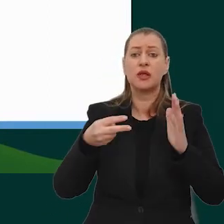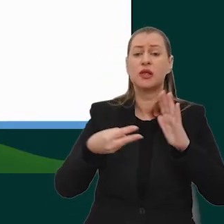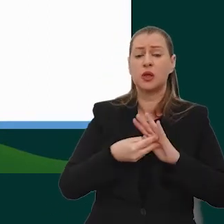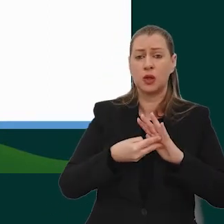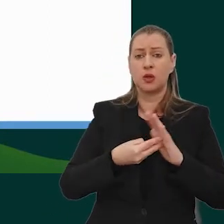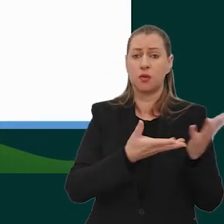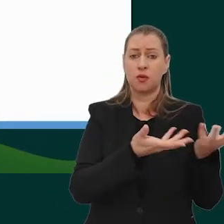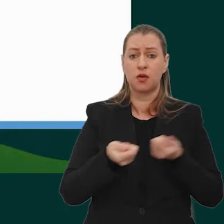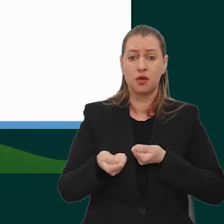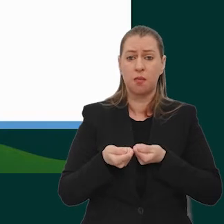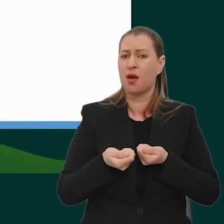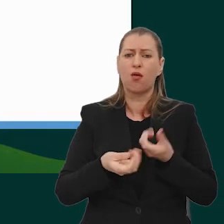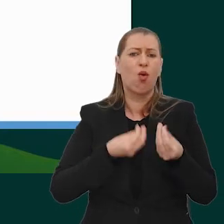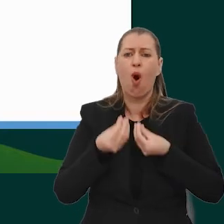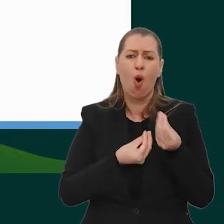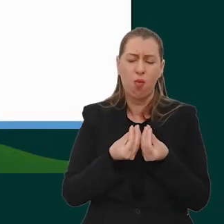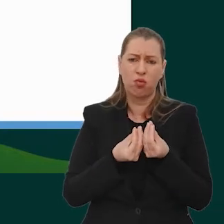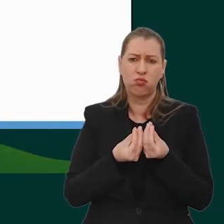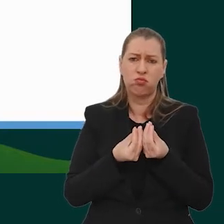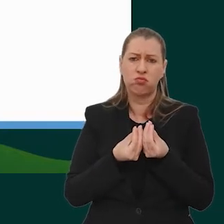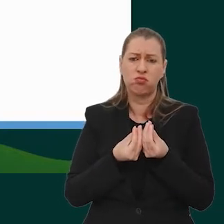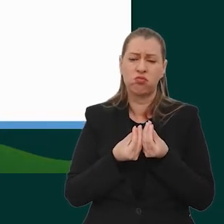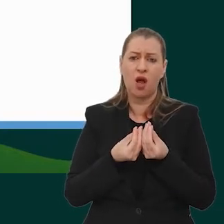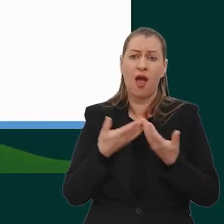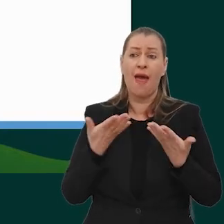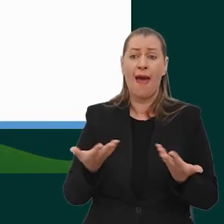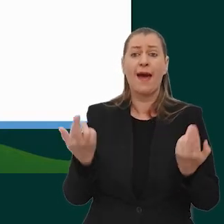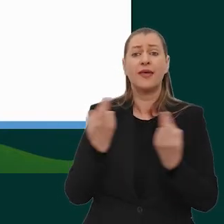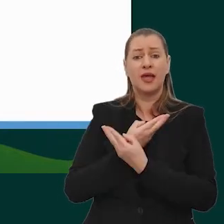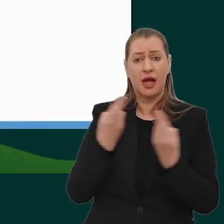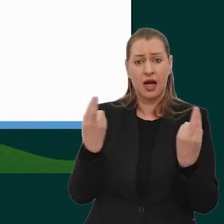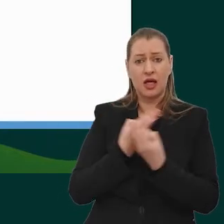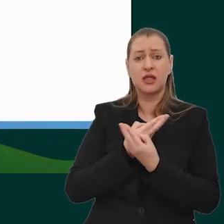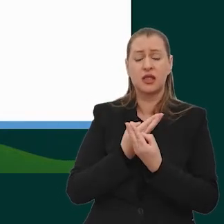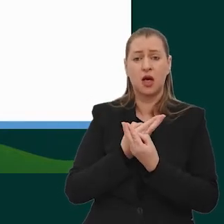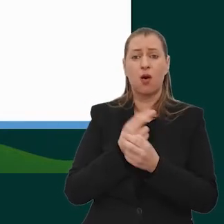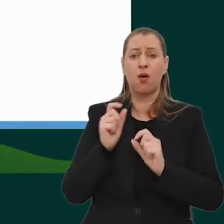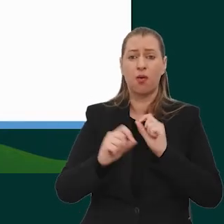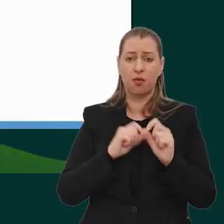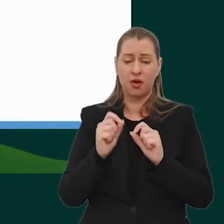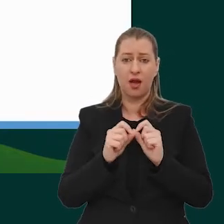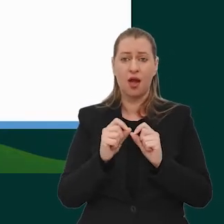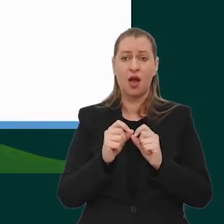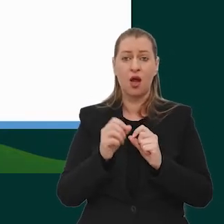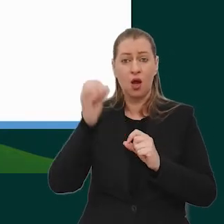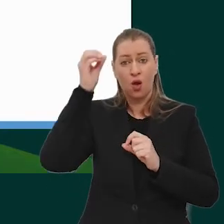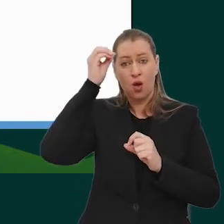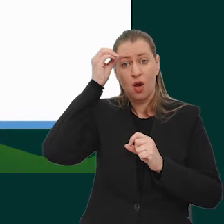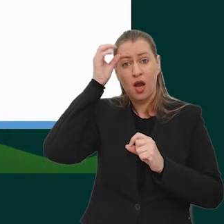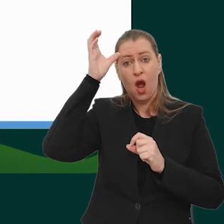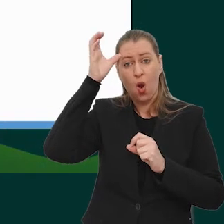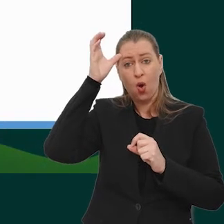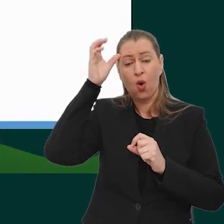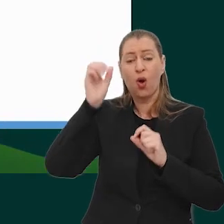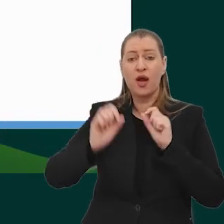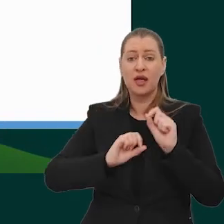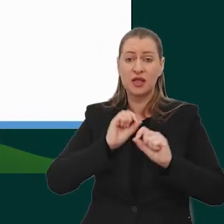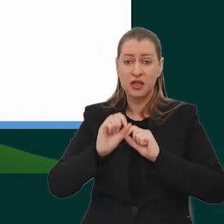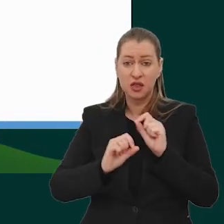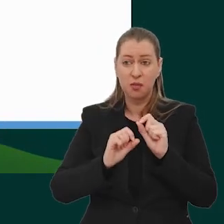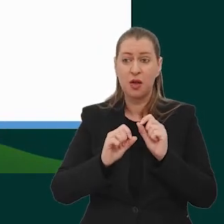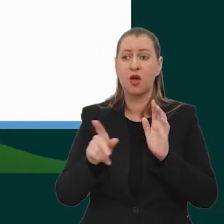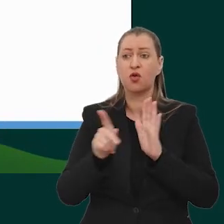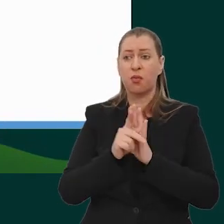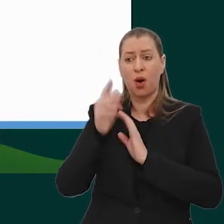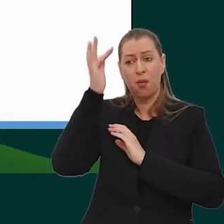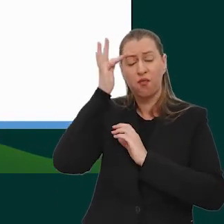vão receber significado, né? Esse tipo de relação ele é conhecido como conhecimento ontológico. Isso é bem